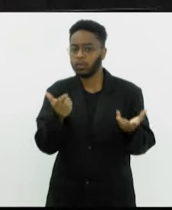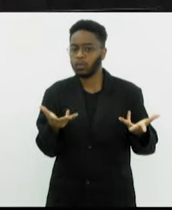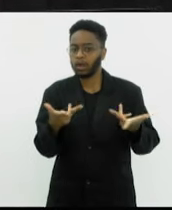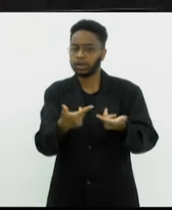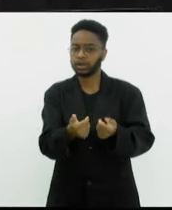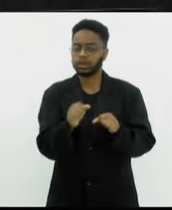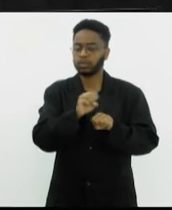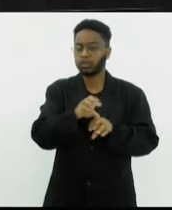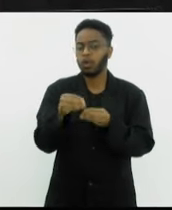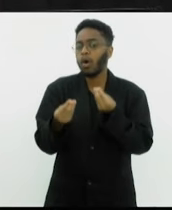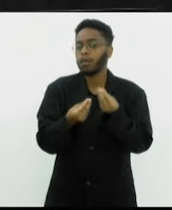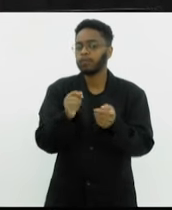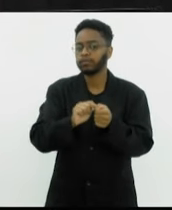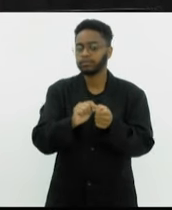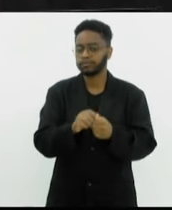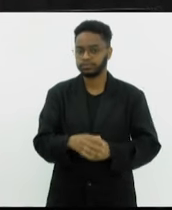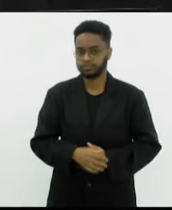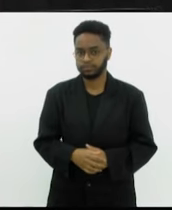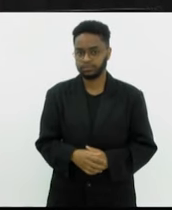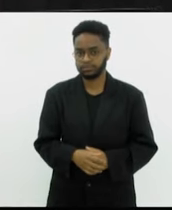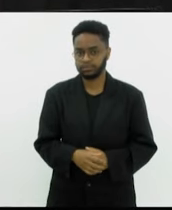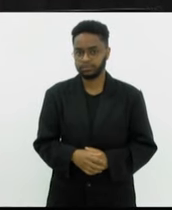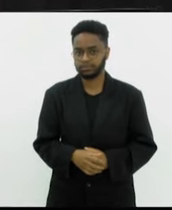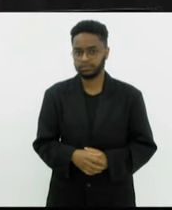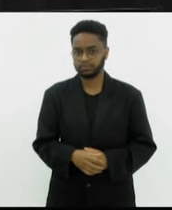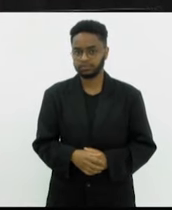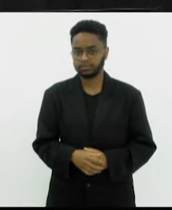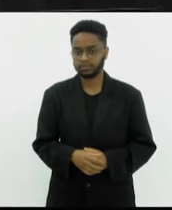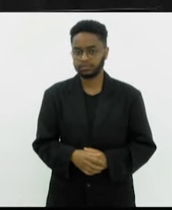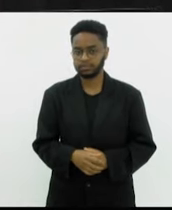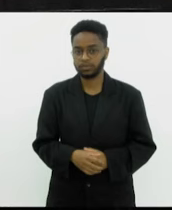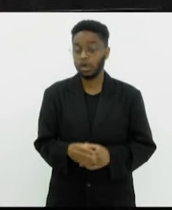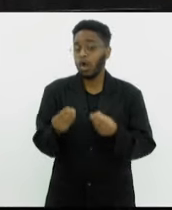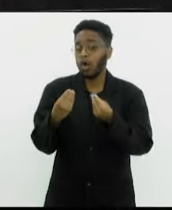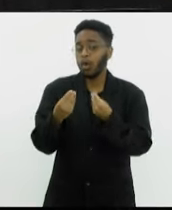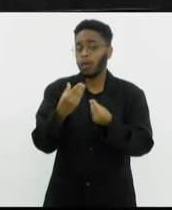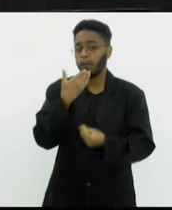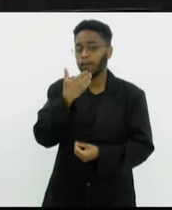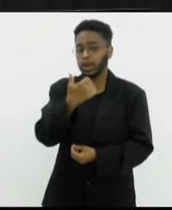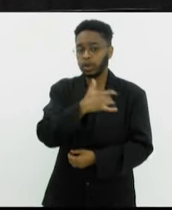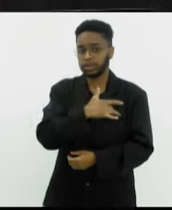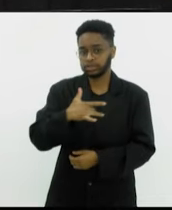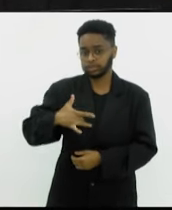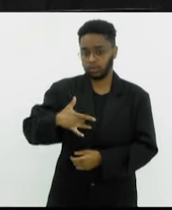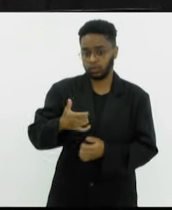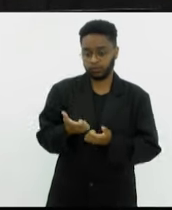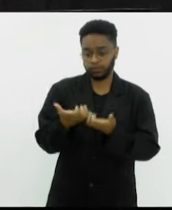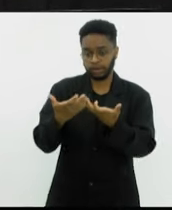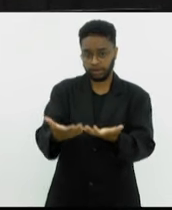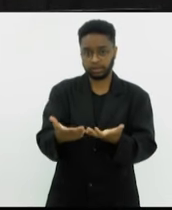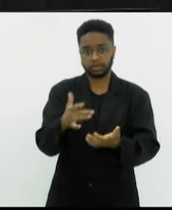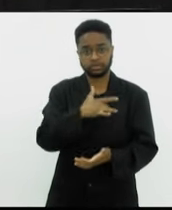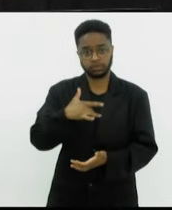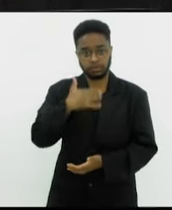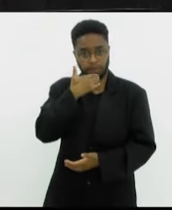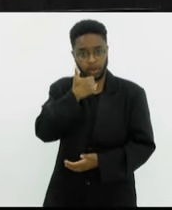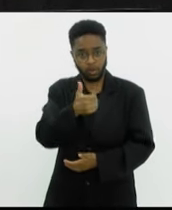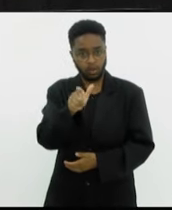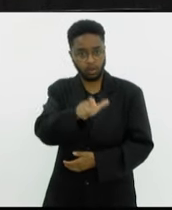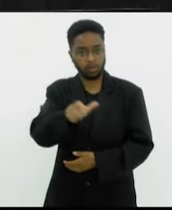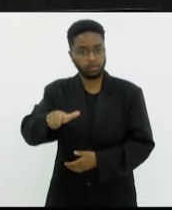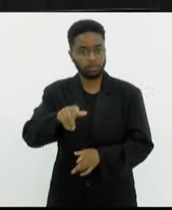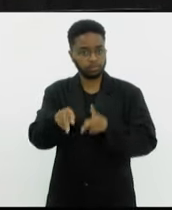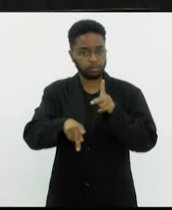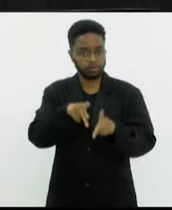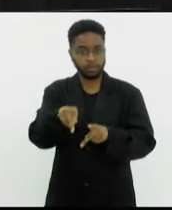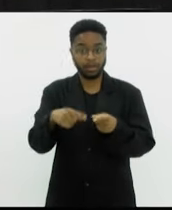que fazemos isso, senhor presidente? Para melhorar a saúde da população e dar um serviço mais digno,